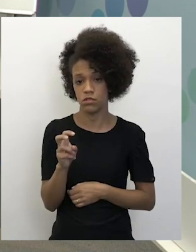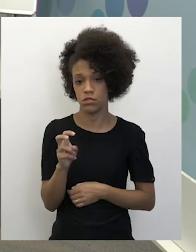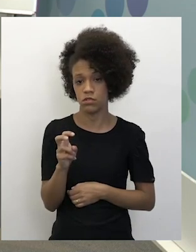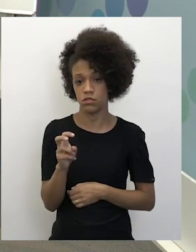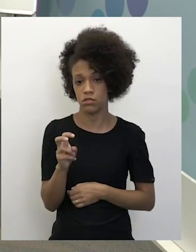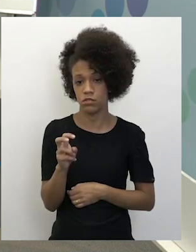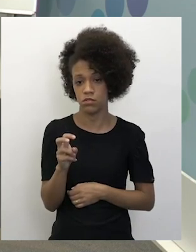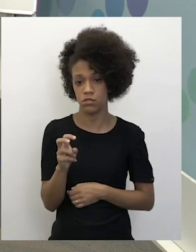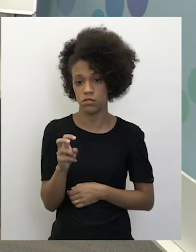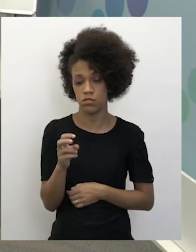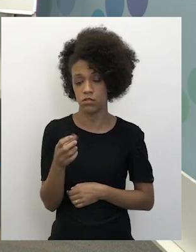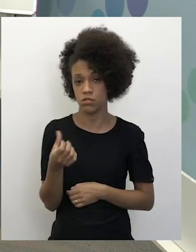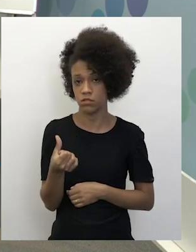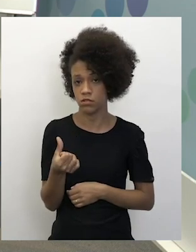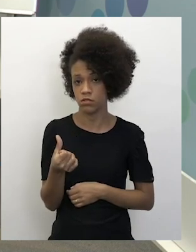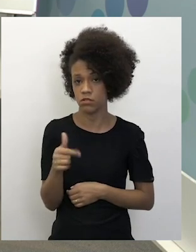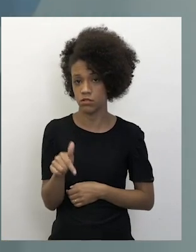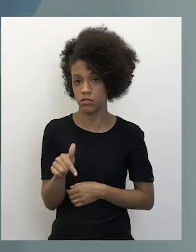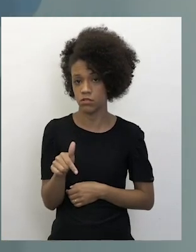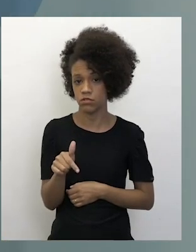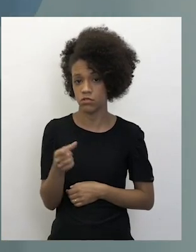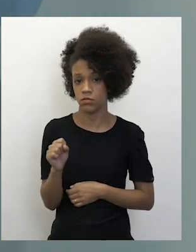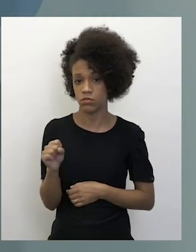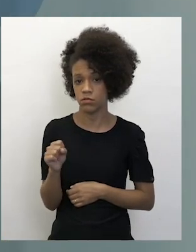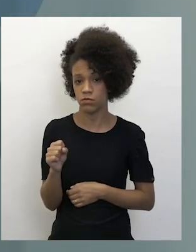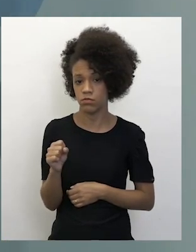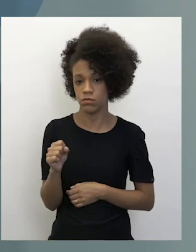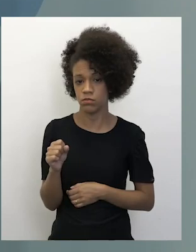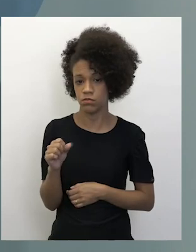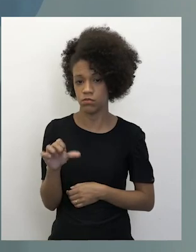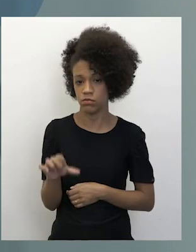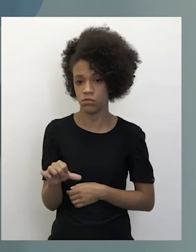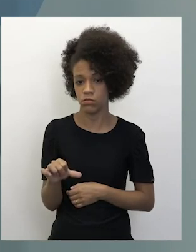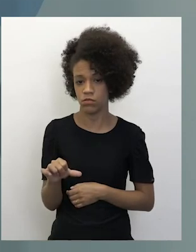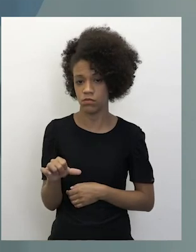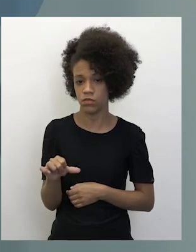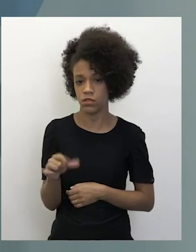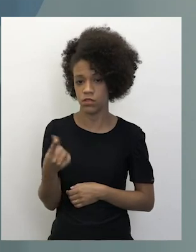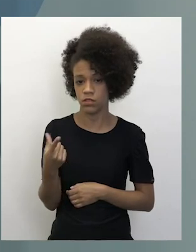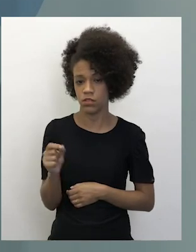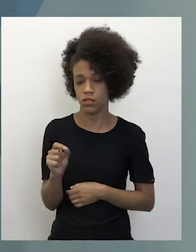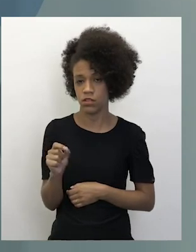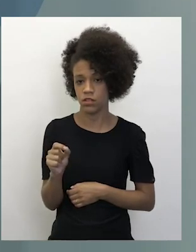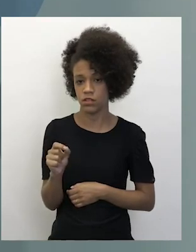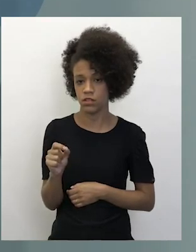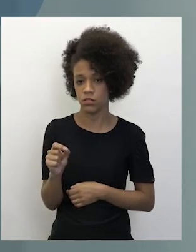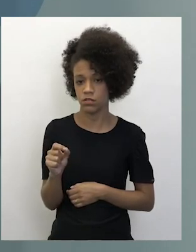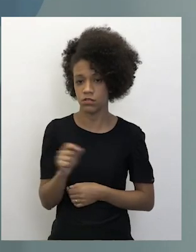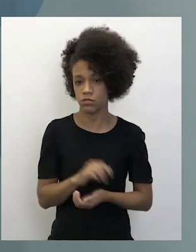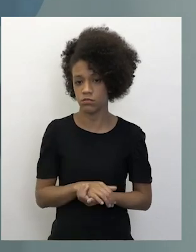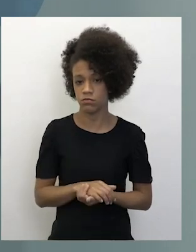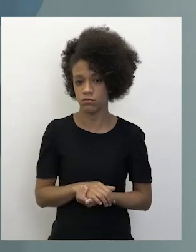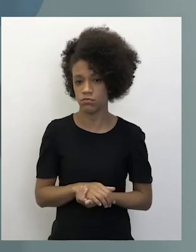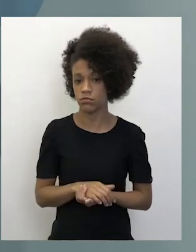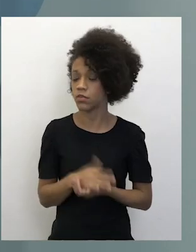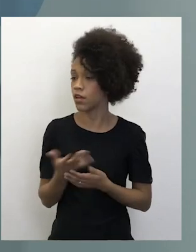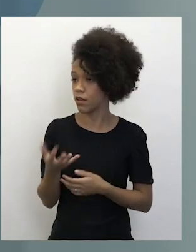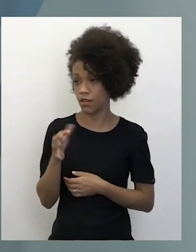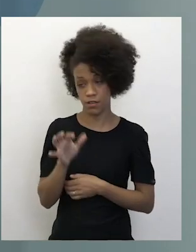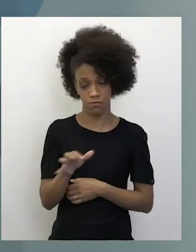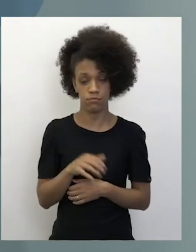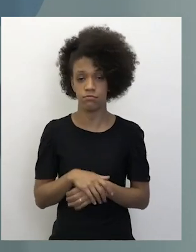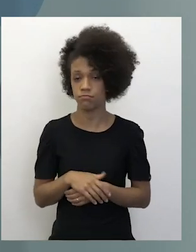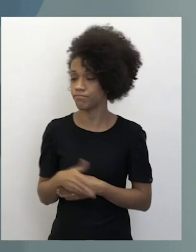aqui né cinco seis sete oito nove dez é